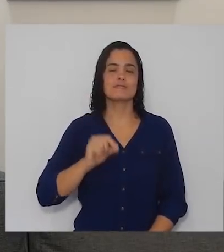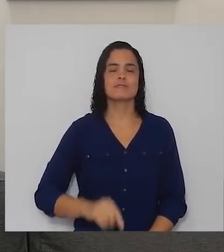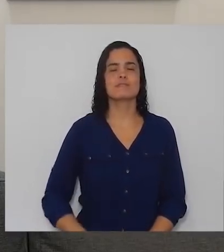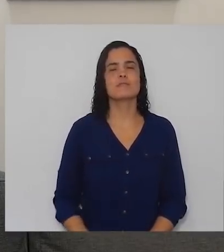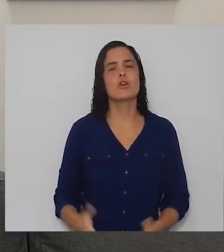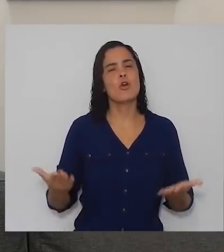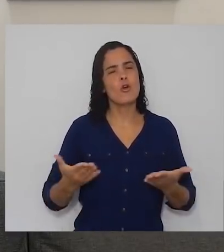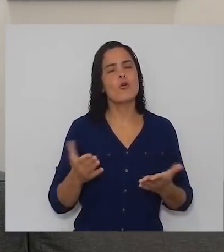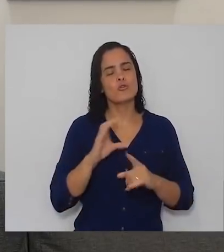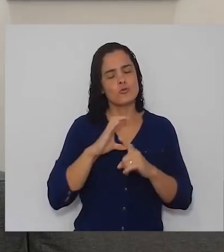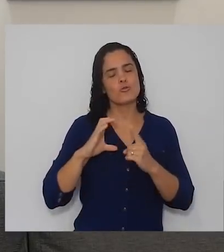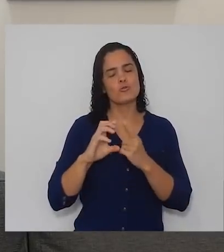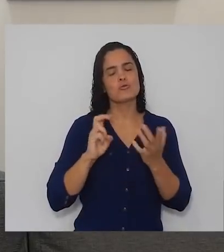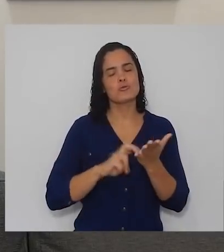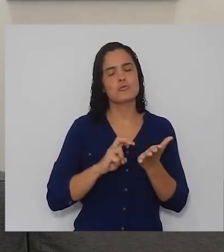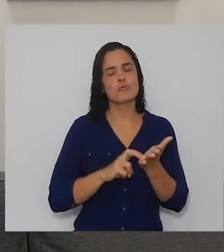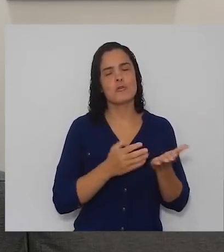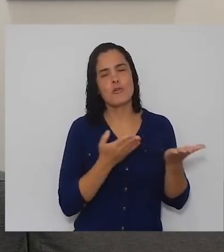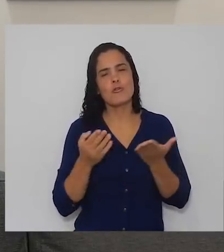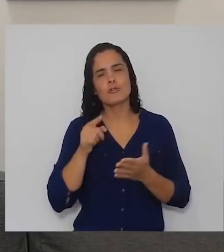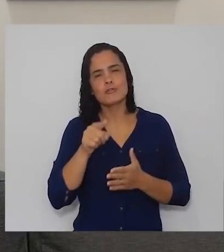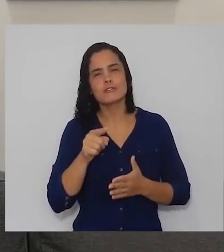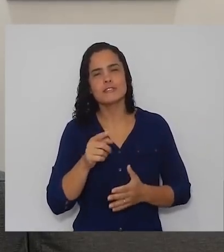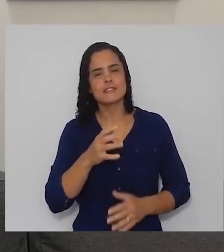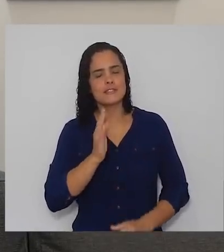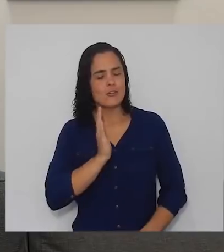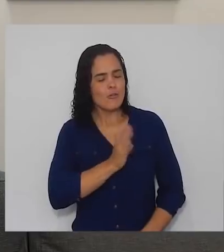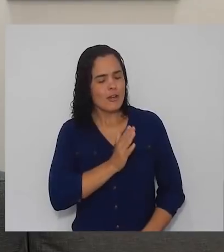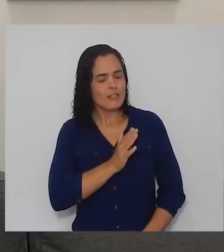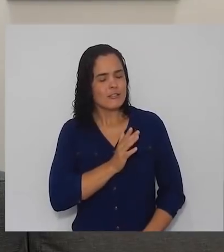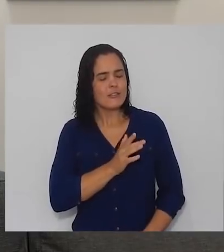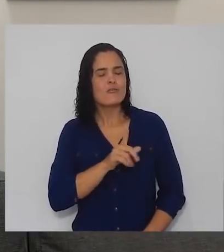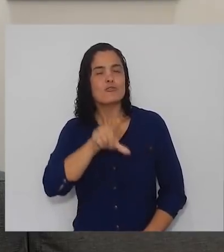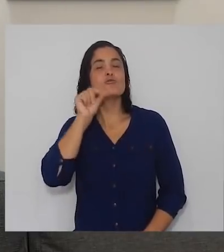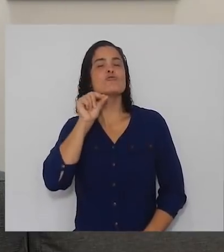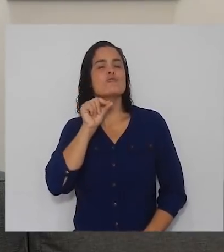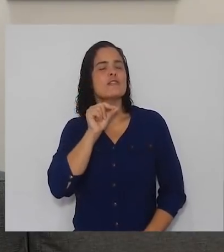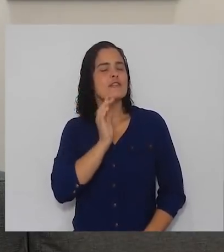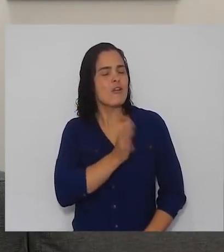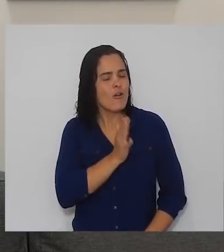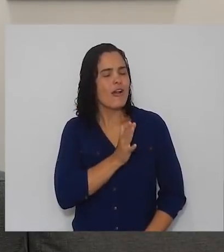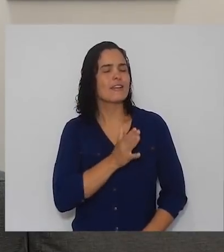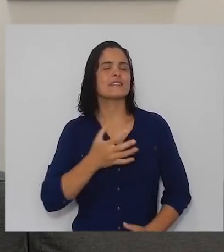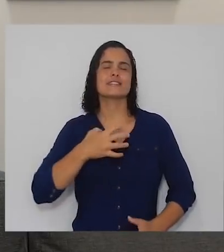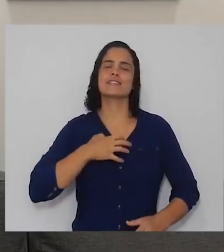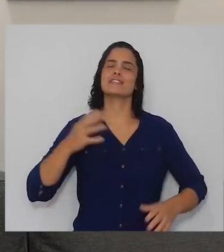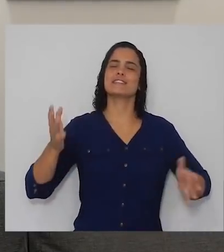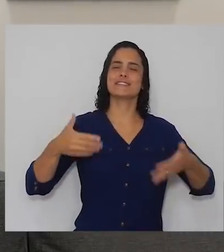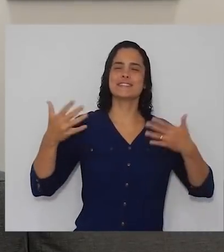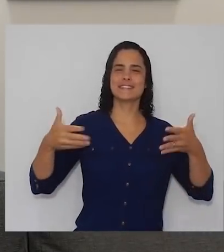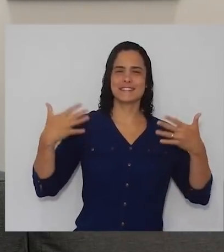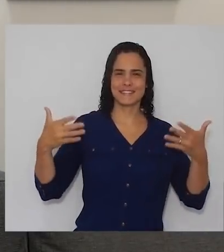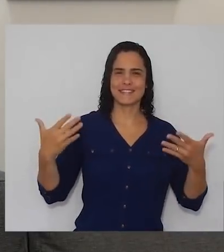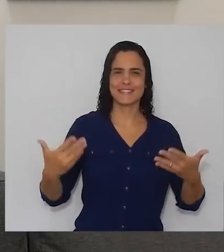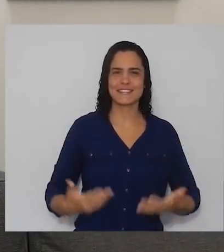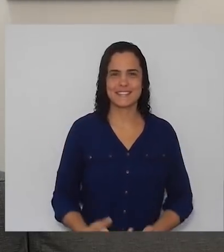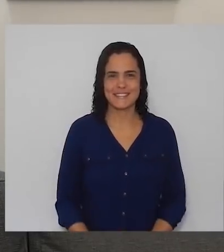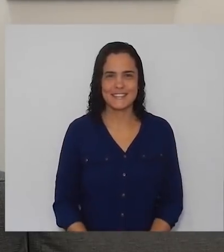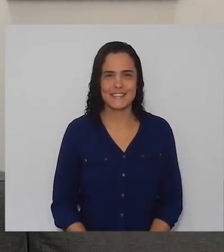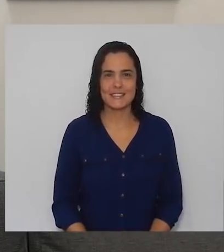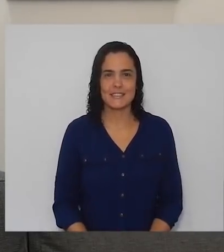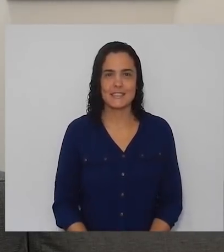convicções. Eu quero começar este culto desta manhã convidando você a alegrar o seu coração, a escolher